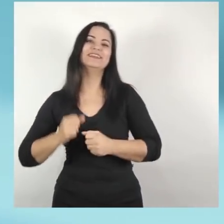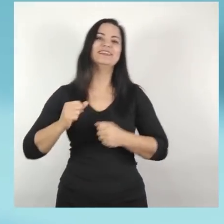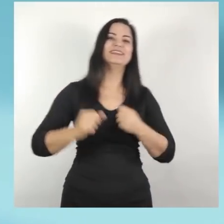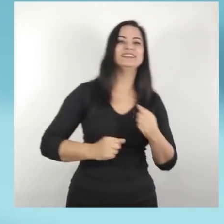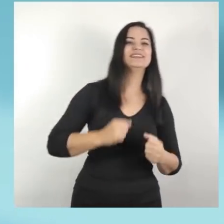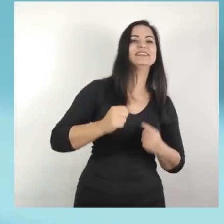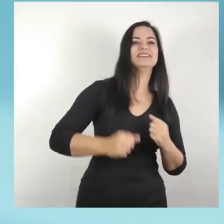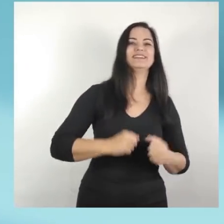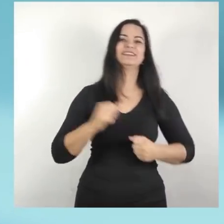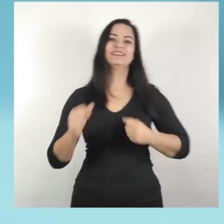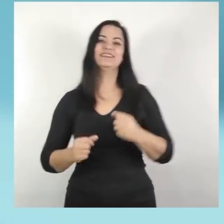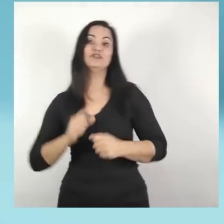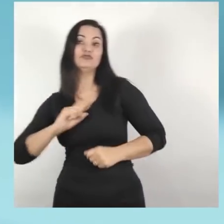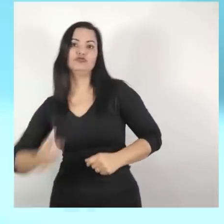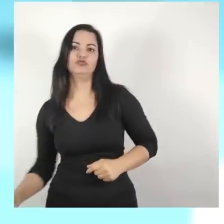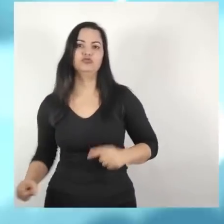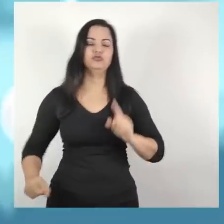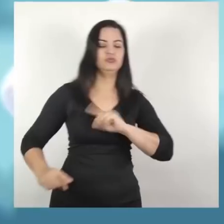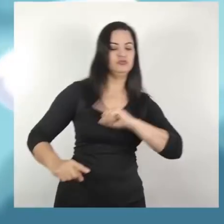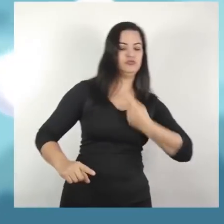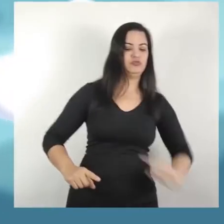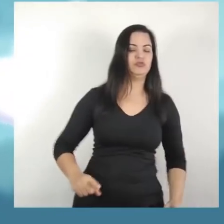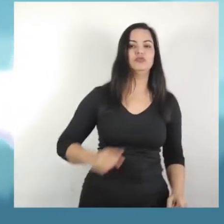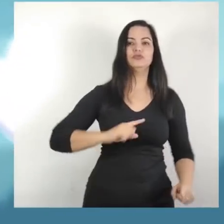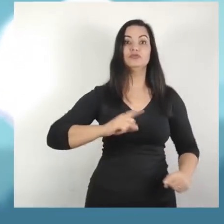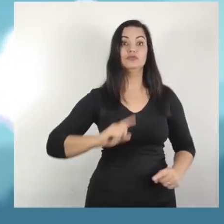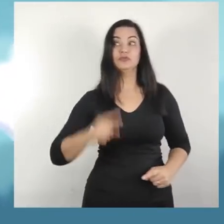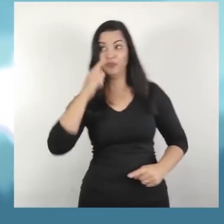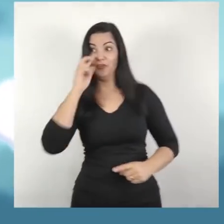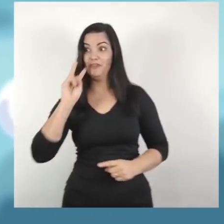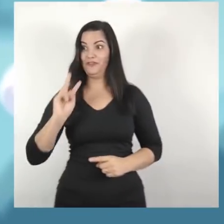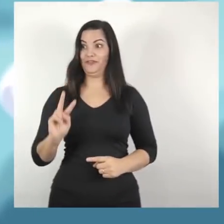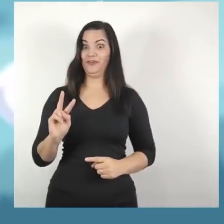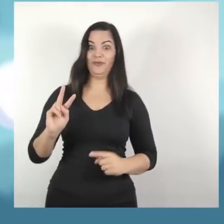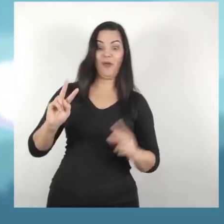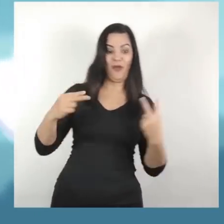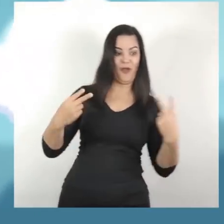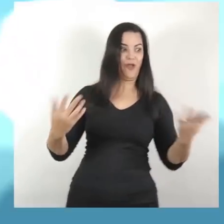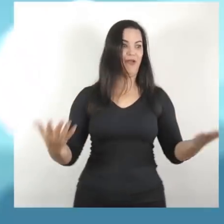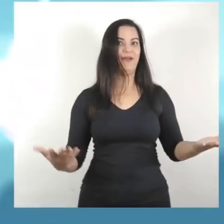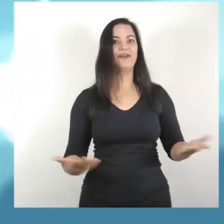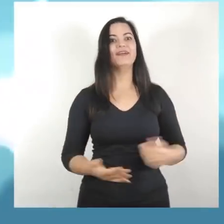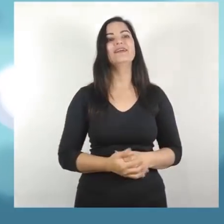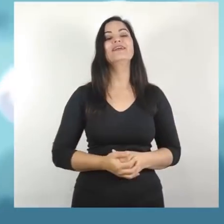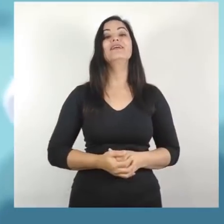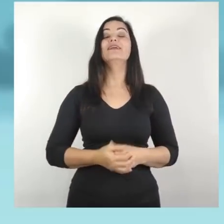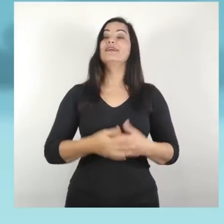Viu só?